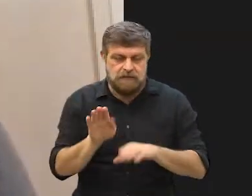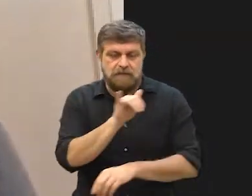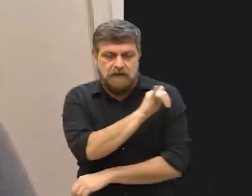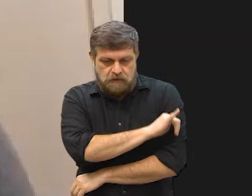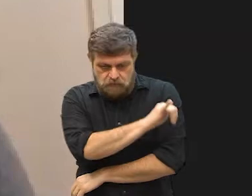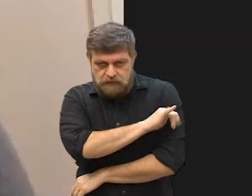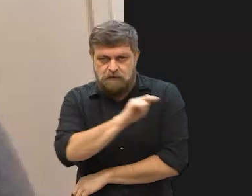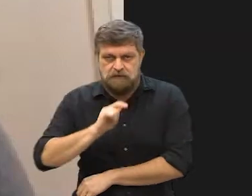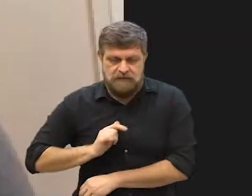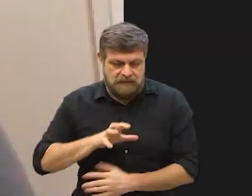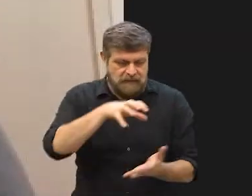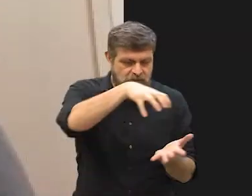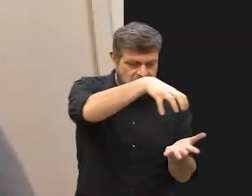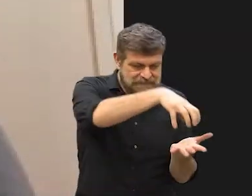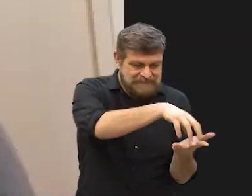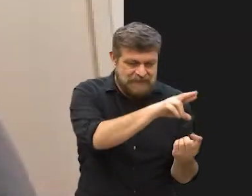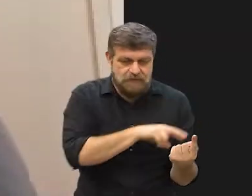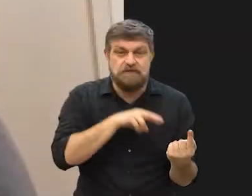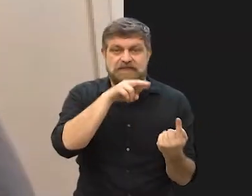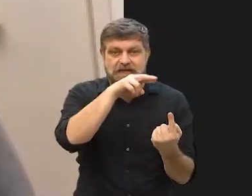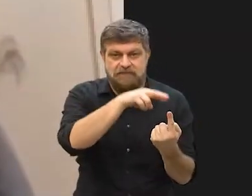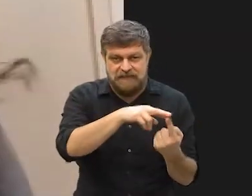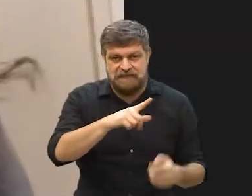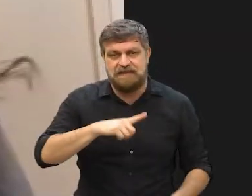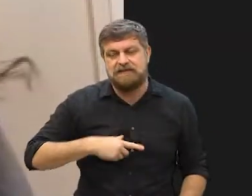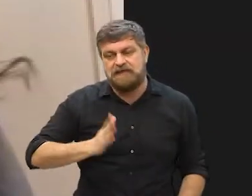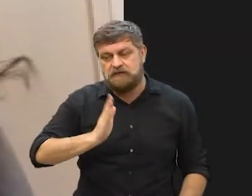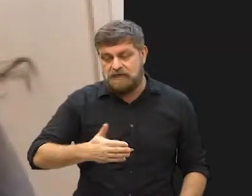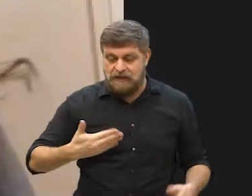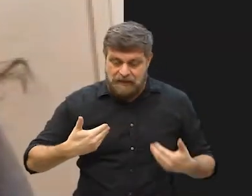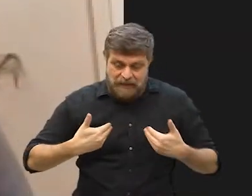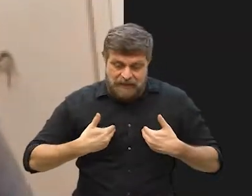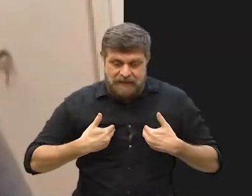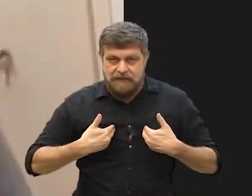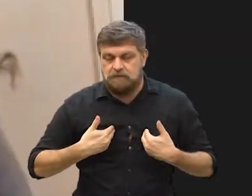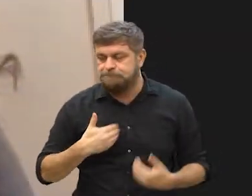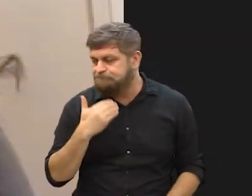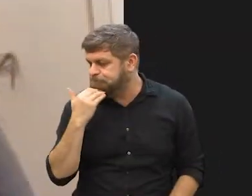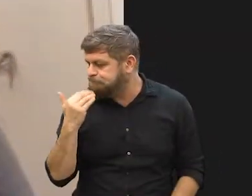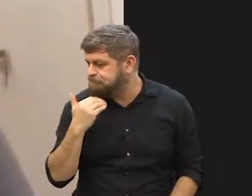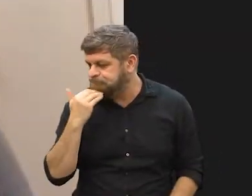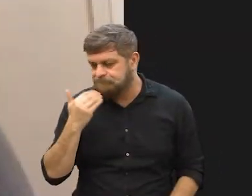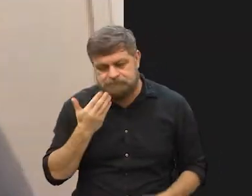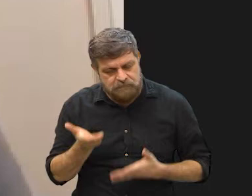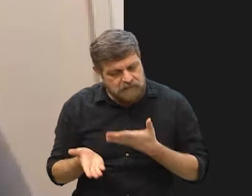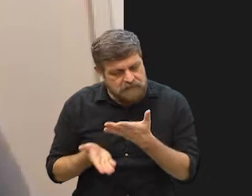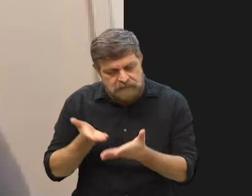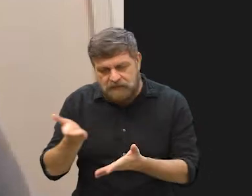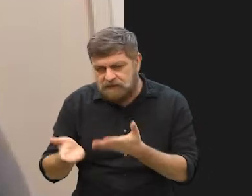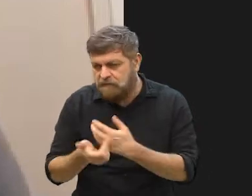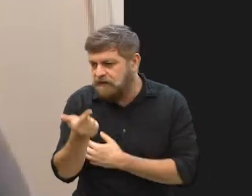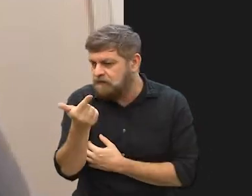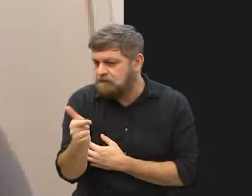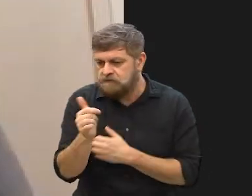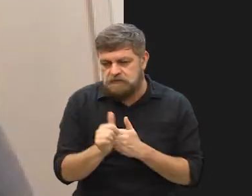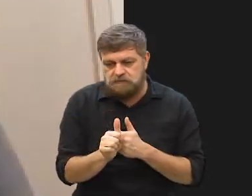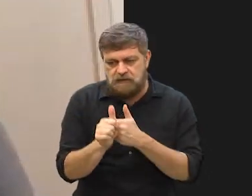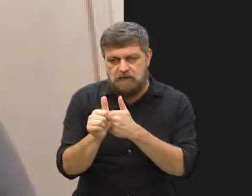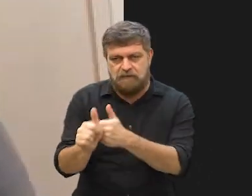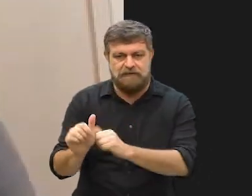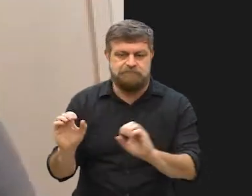nós temos alguns centros de referência. Mas, no meu caso, eu não fiz esse tratamento, não fiz esse